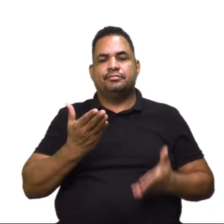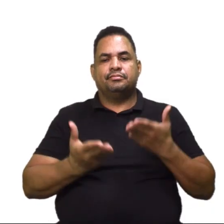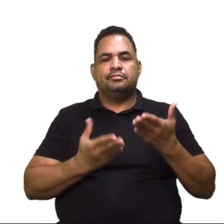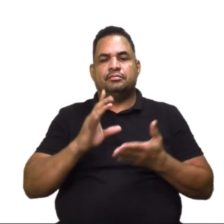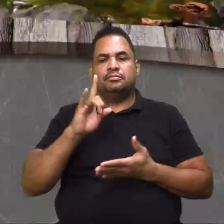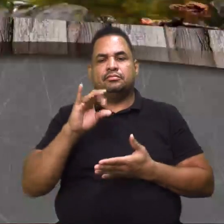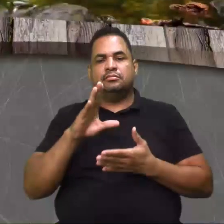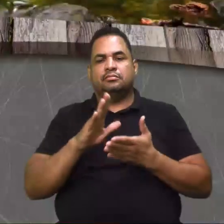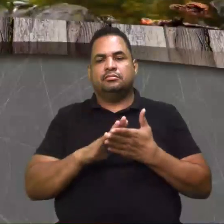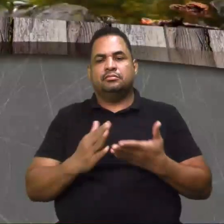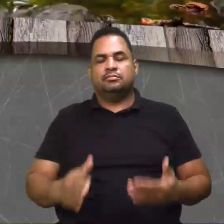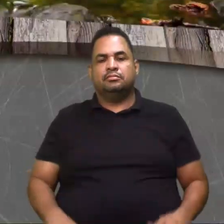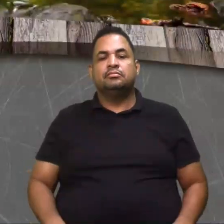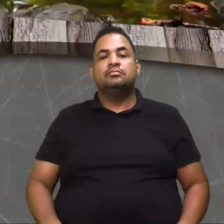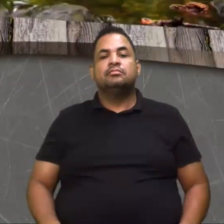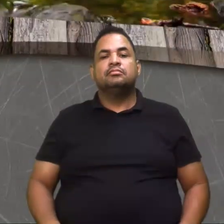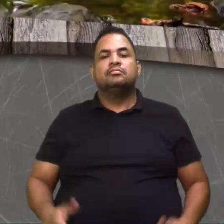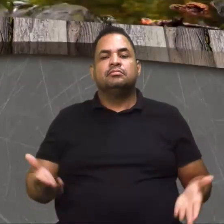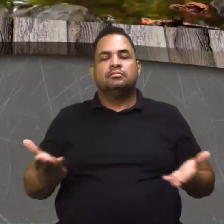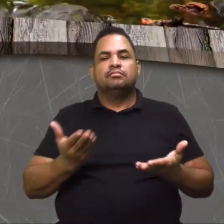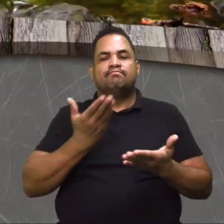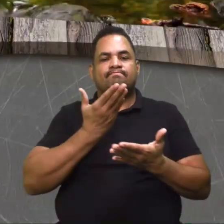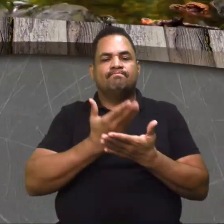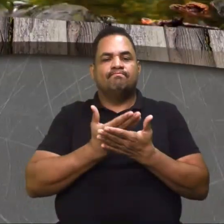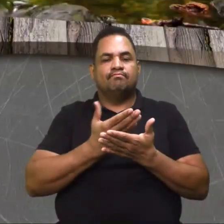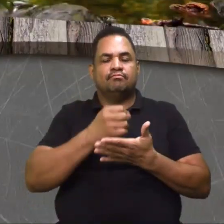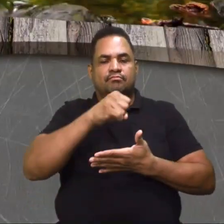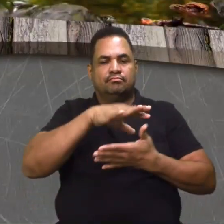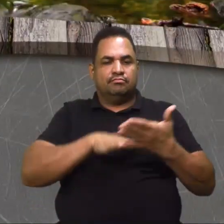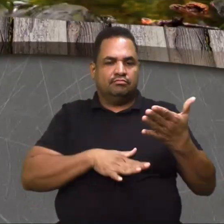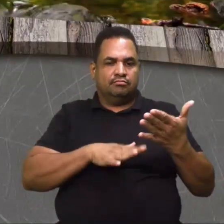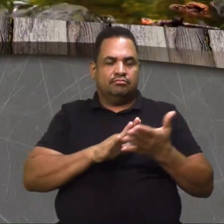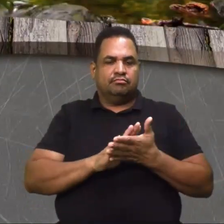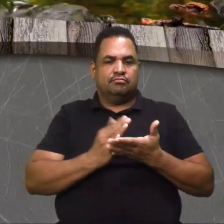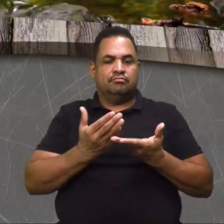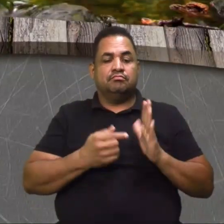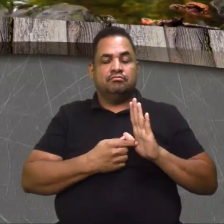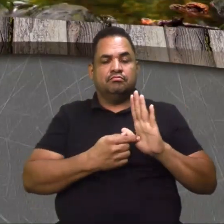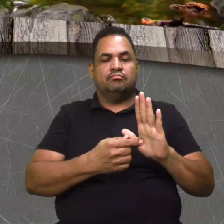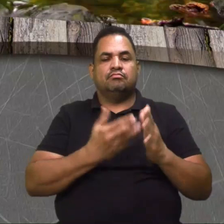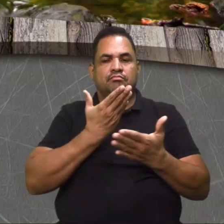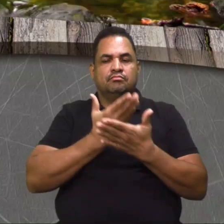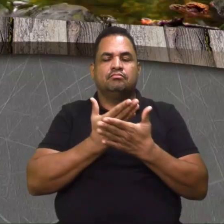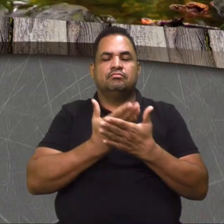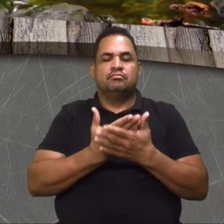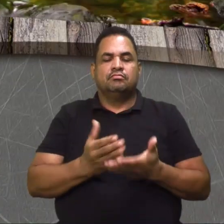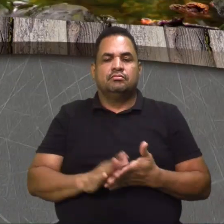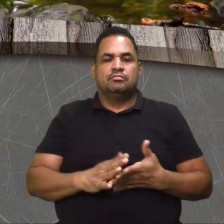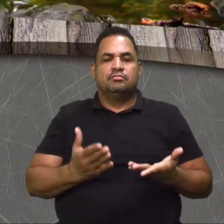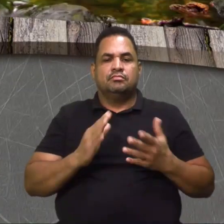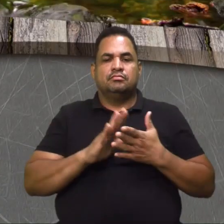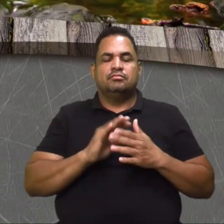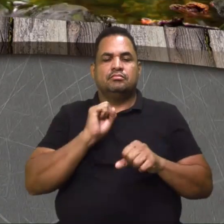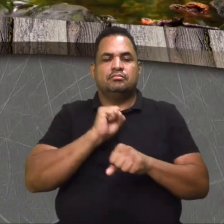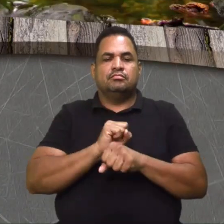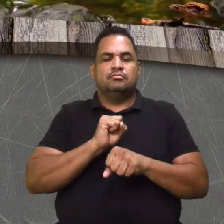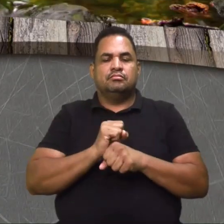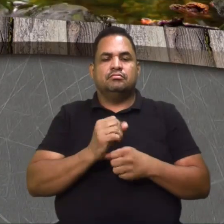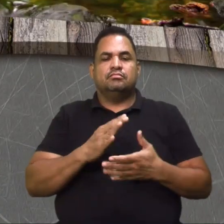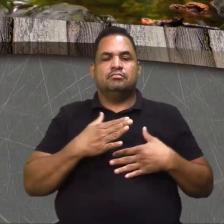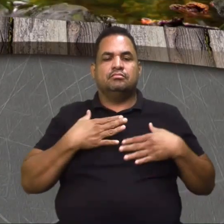aí. Galera, então essa foi a nossa questões que trouxemos para vocês nessa aula. E a gente te aguarda com